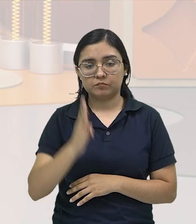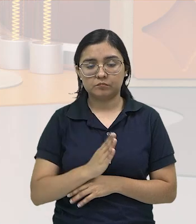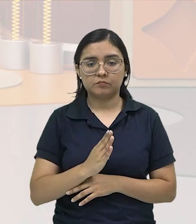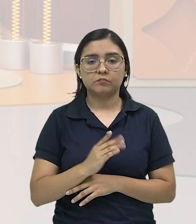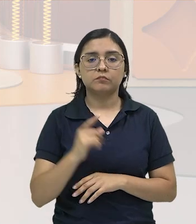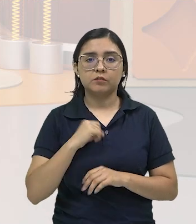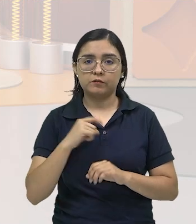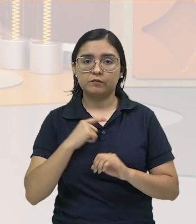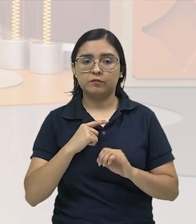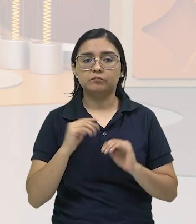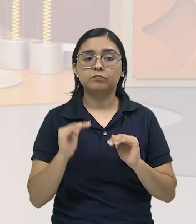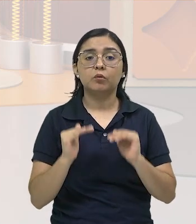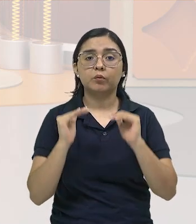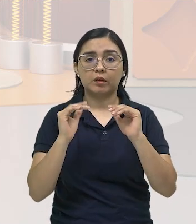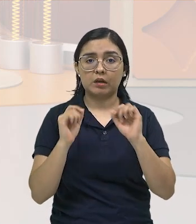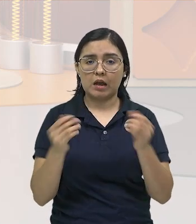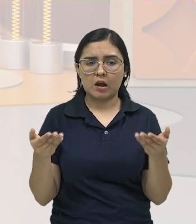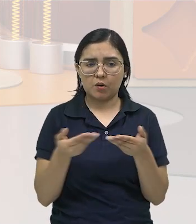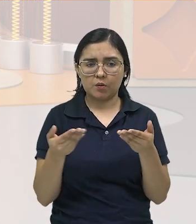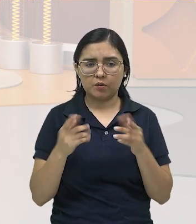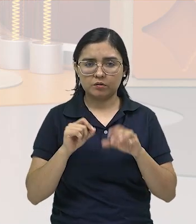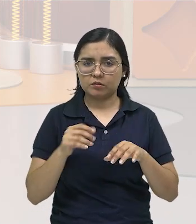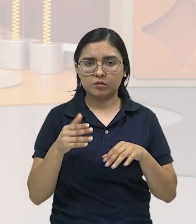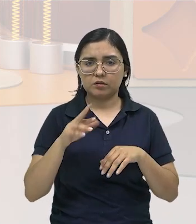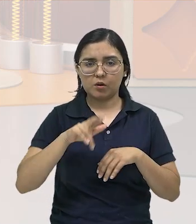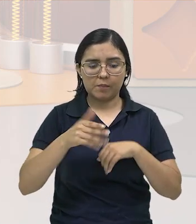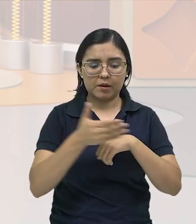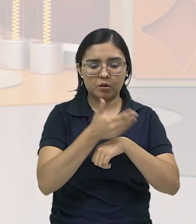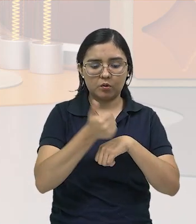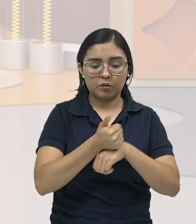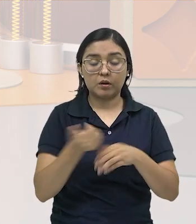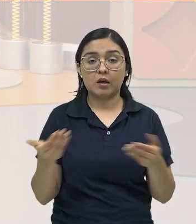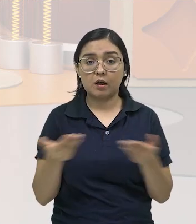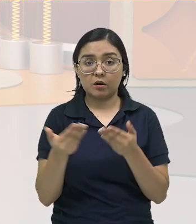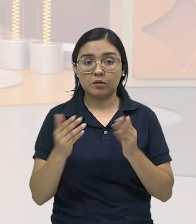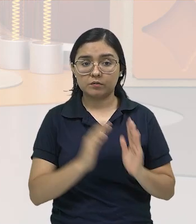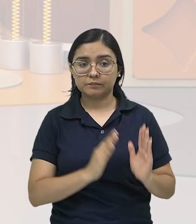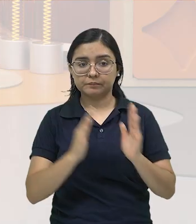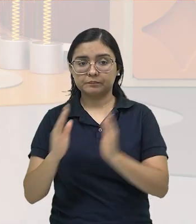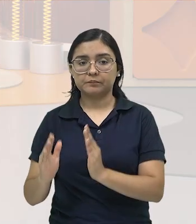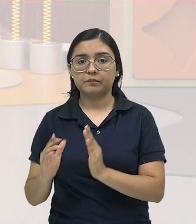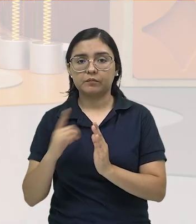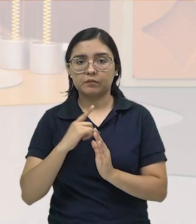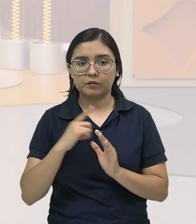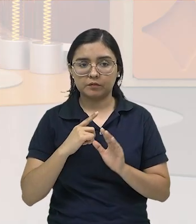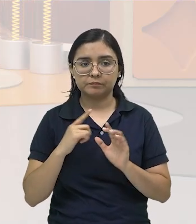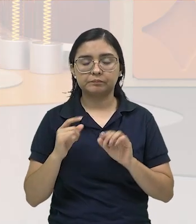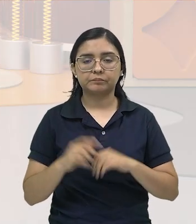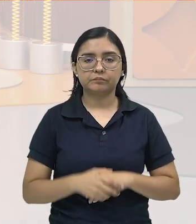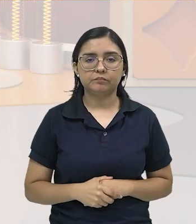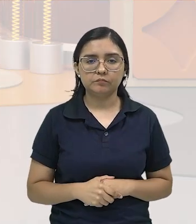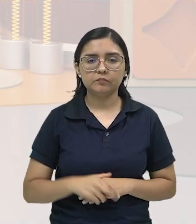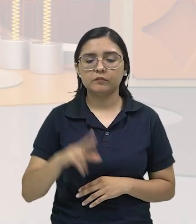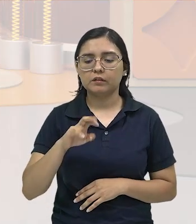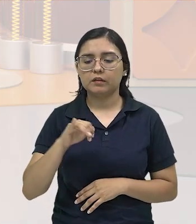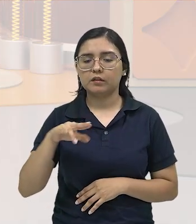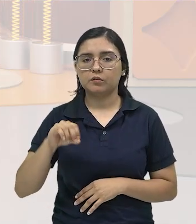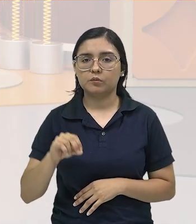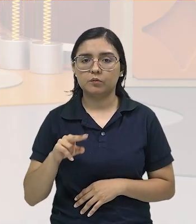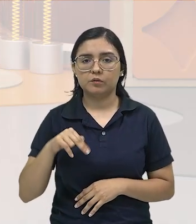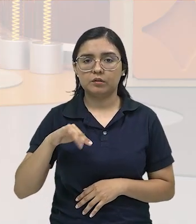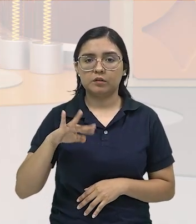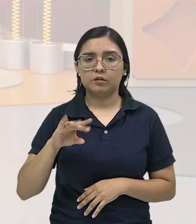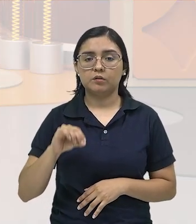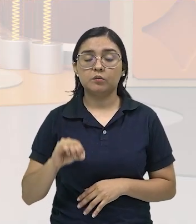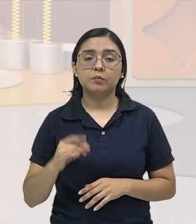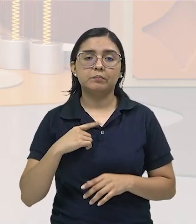foi elevado, não mais na categoria de colônia, mas agora de Reino Unido. Afinal de contas, por que a família real moraria